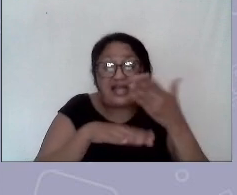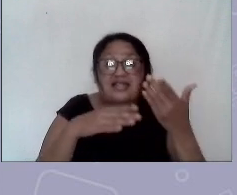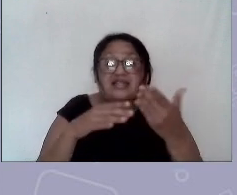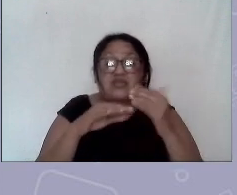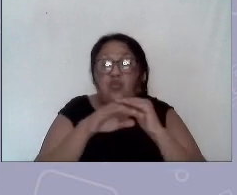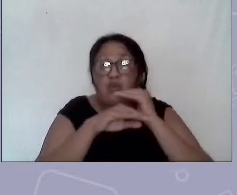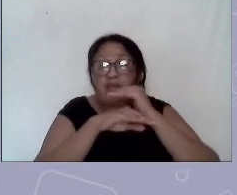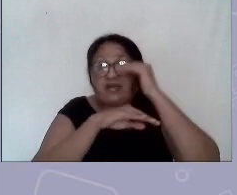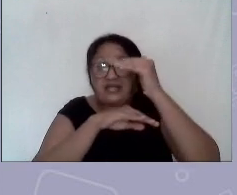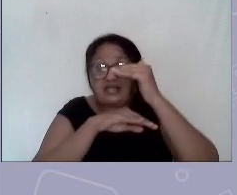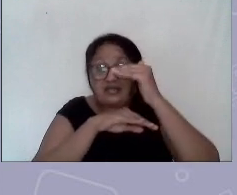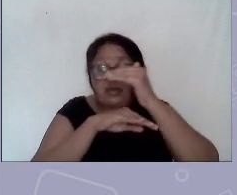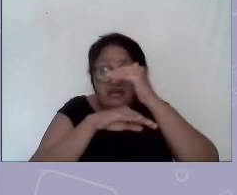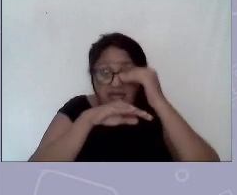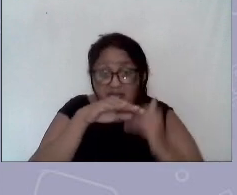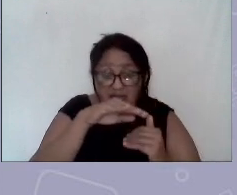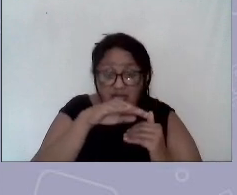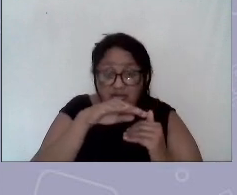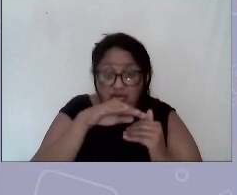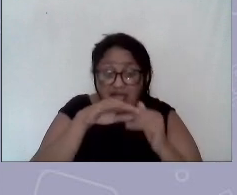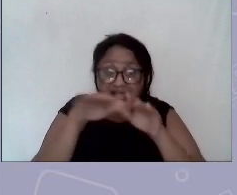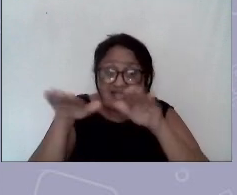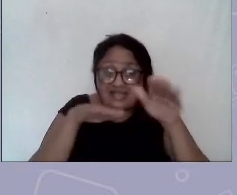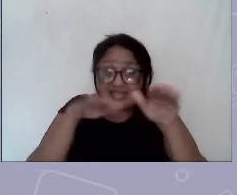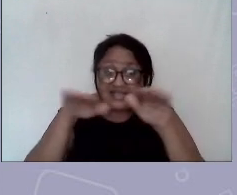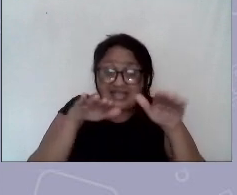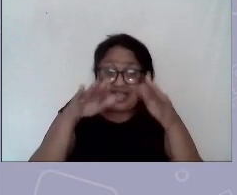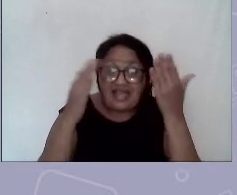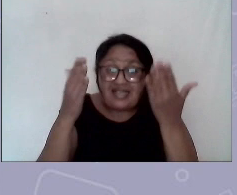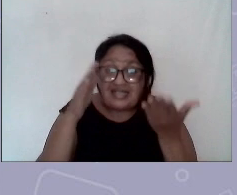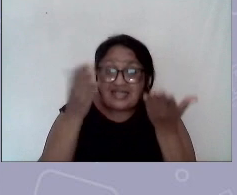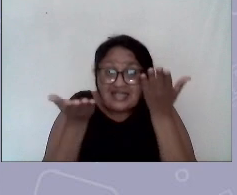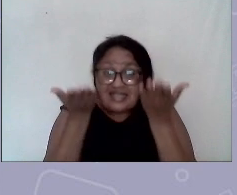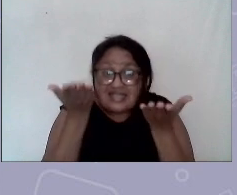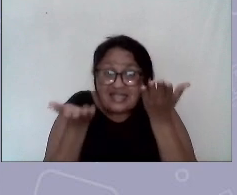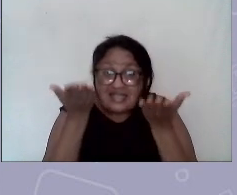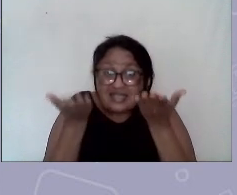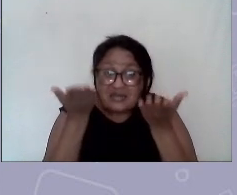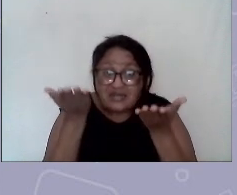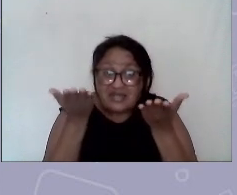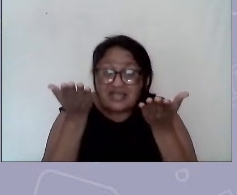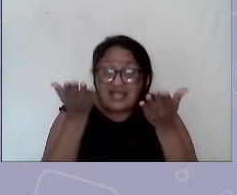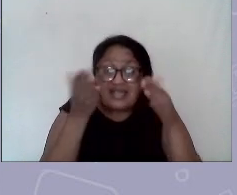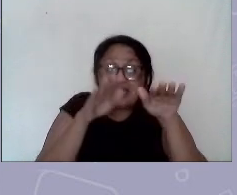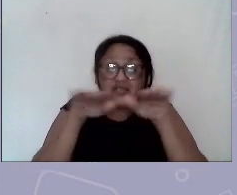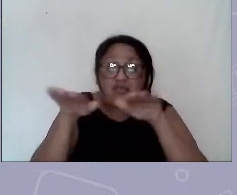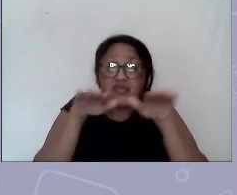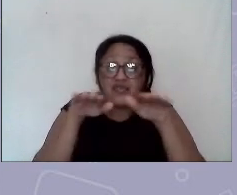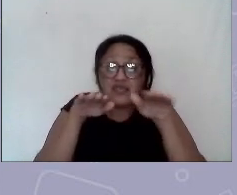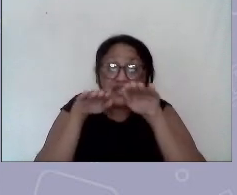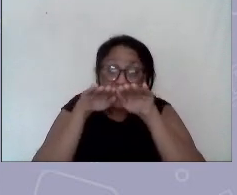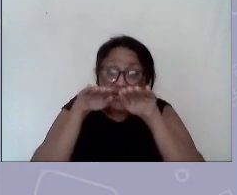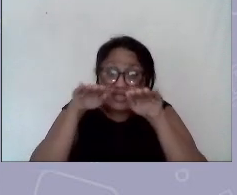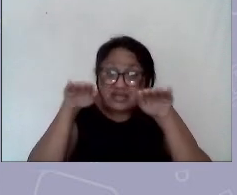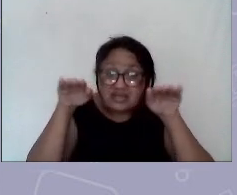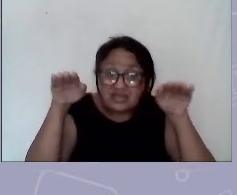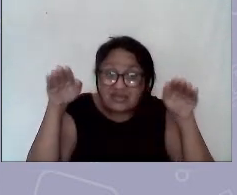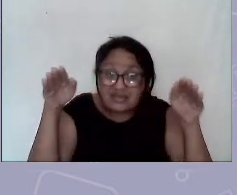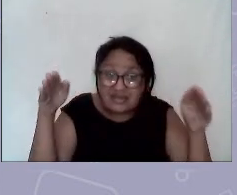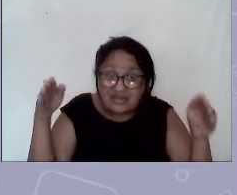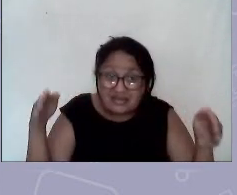cima e a outra para baixo elas se equilibram né não existe movimento na vertical existe um movimento na horizontal de deslizamento